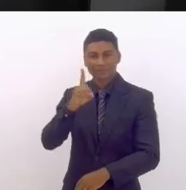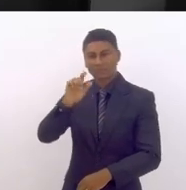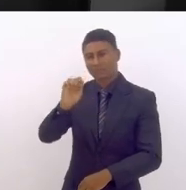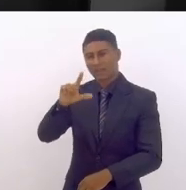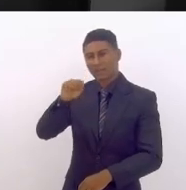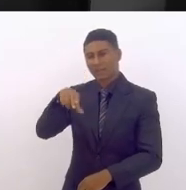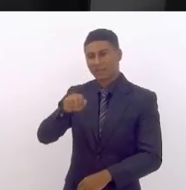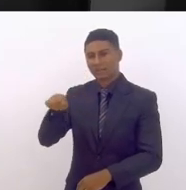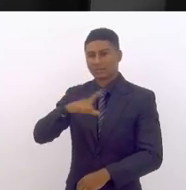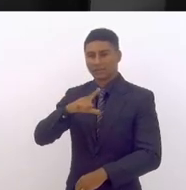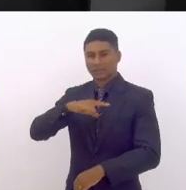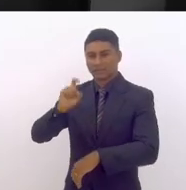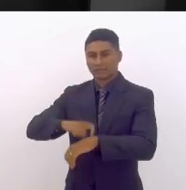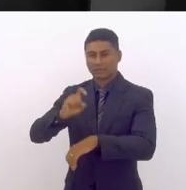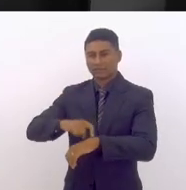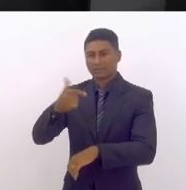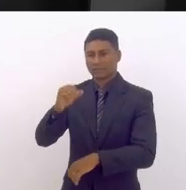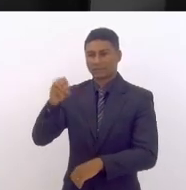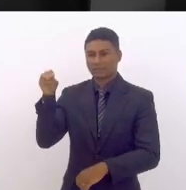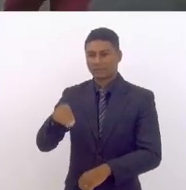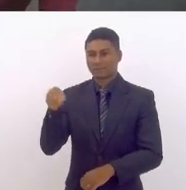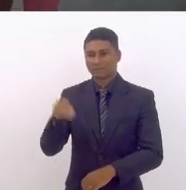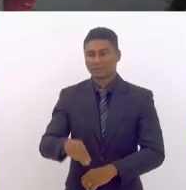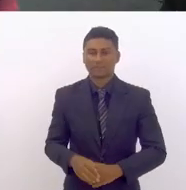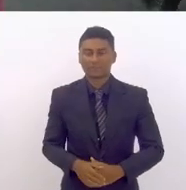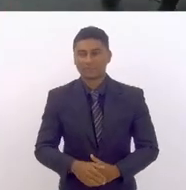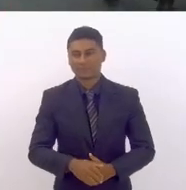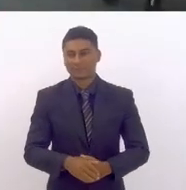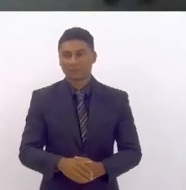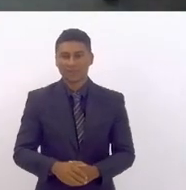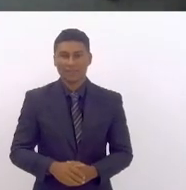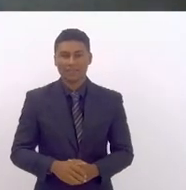Excelência dispõe de 10 minutos no tempo regimental.